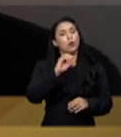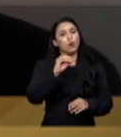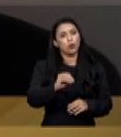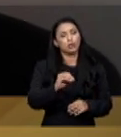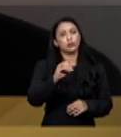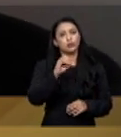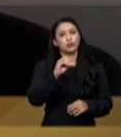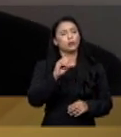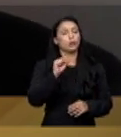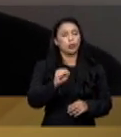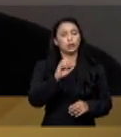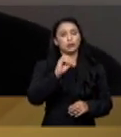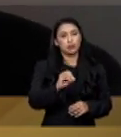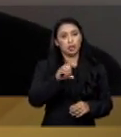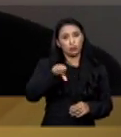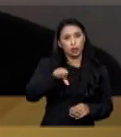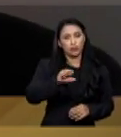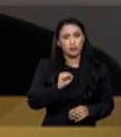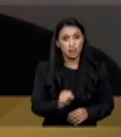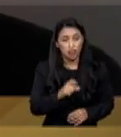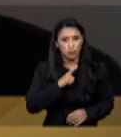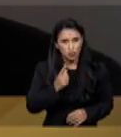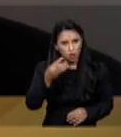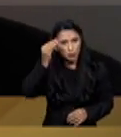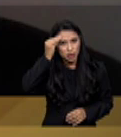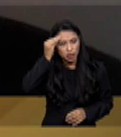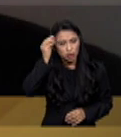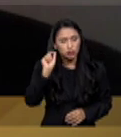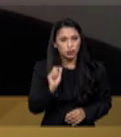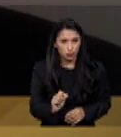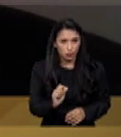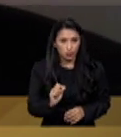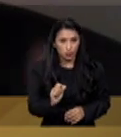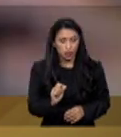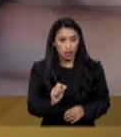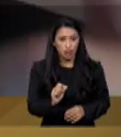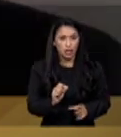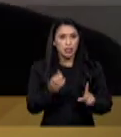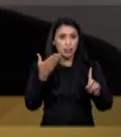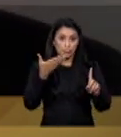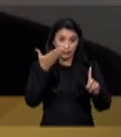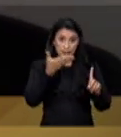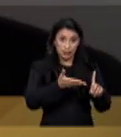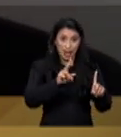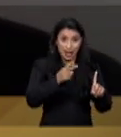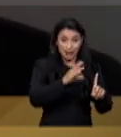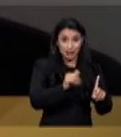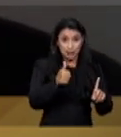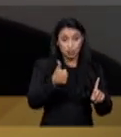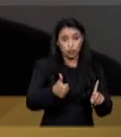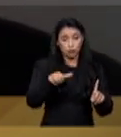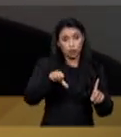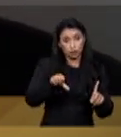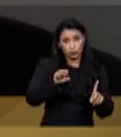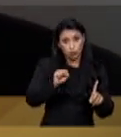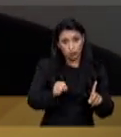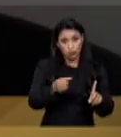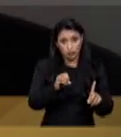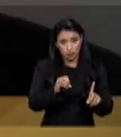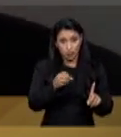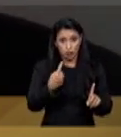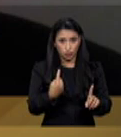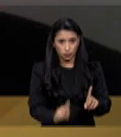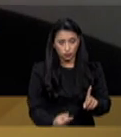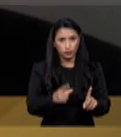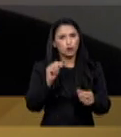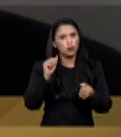8090, pois depreendi que as condutas atribuídas aos pacientes nesse HC 198081